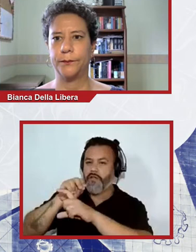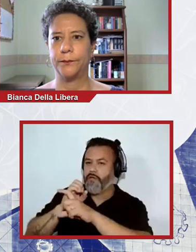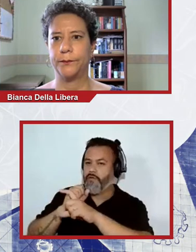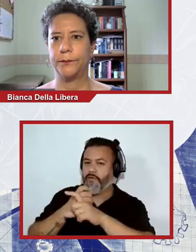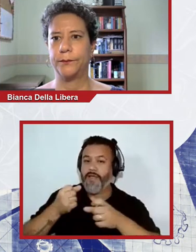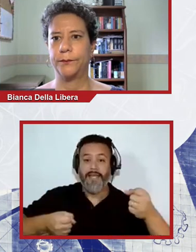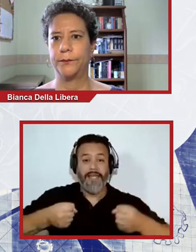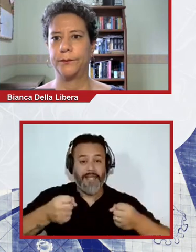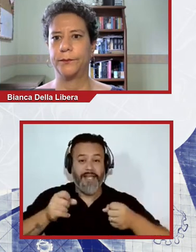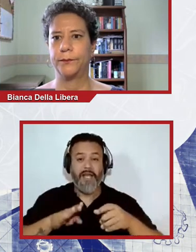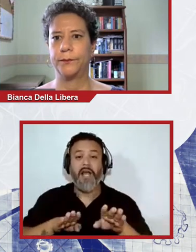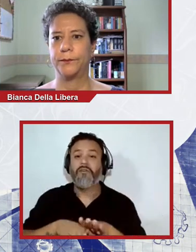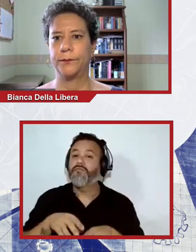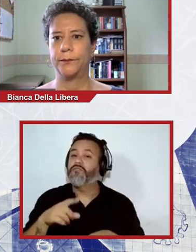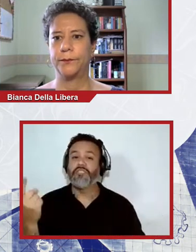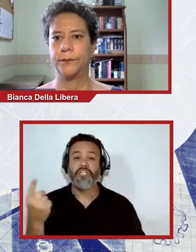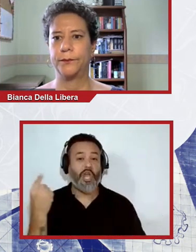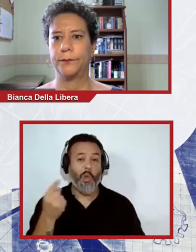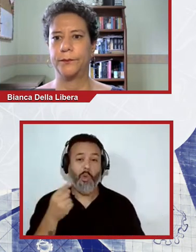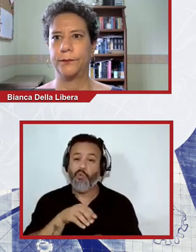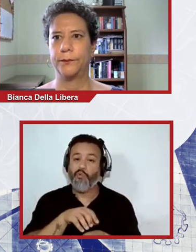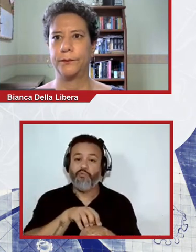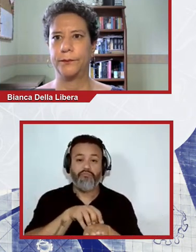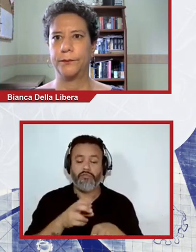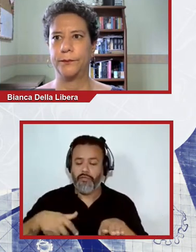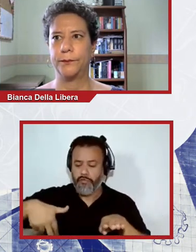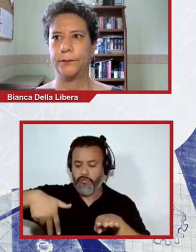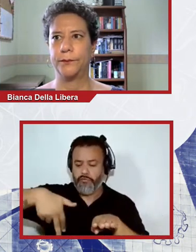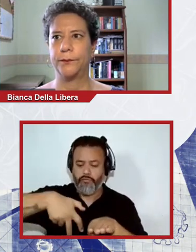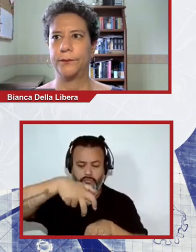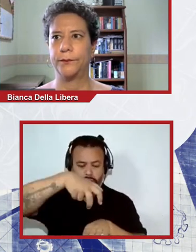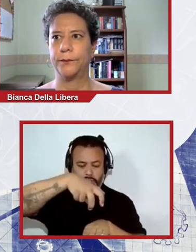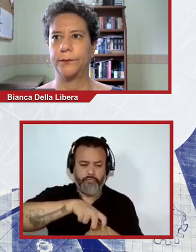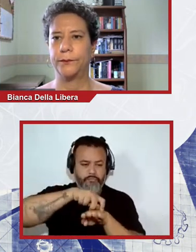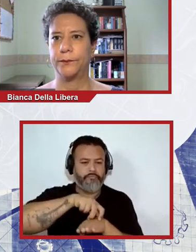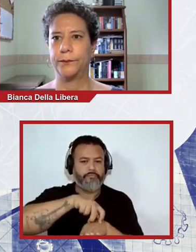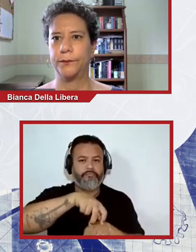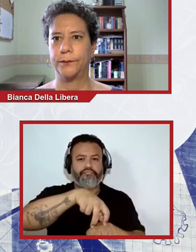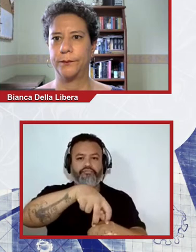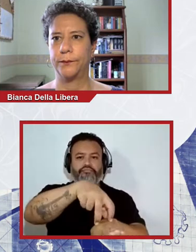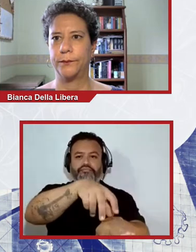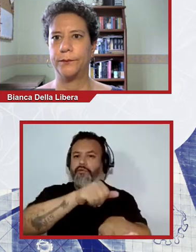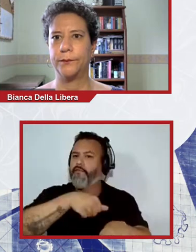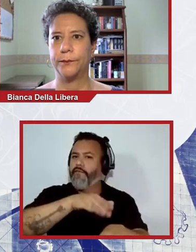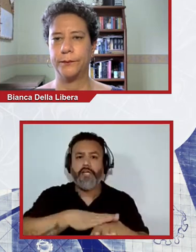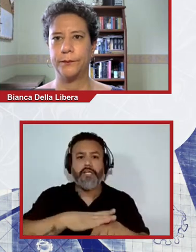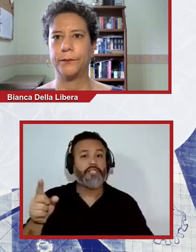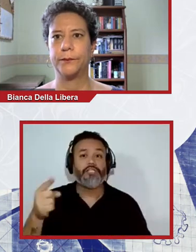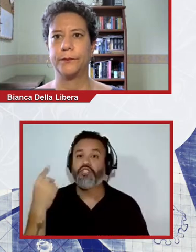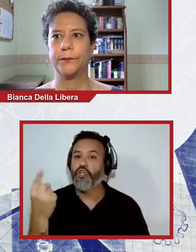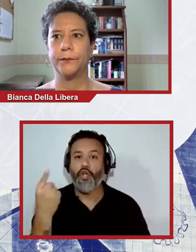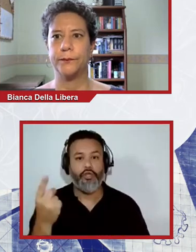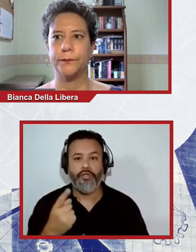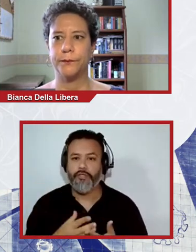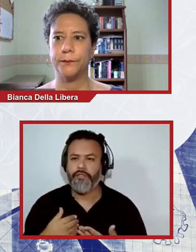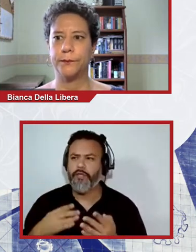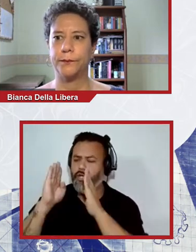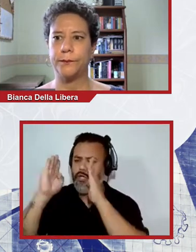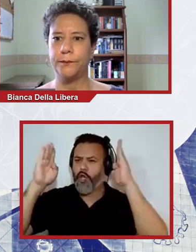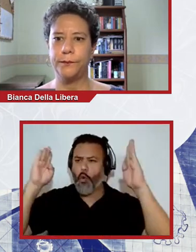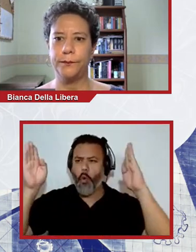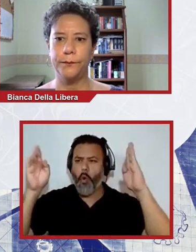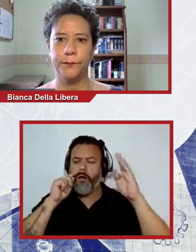sozinhos, carros autônomos. Você tem sistemas de reconhecimento de objetos nas prateleiras, você